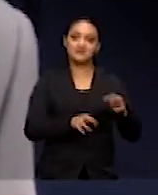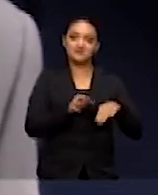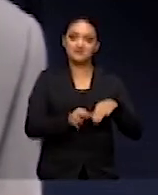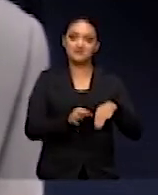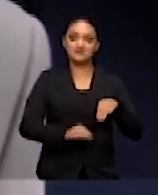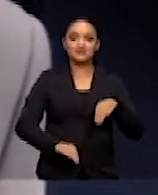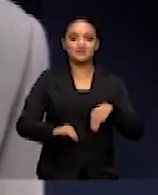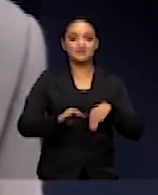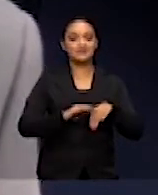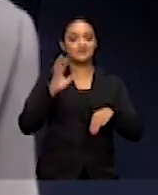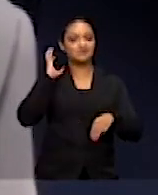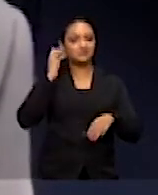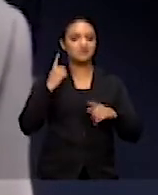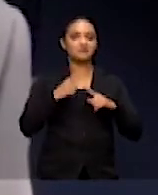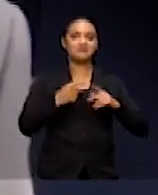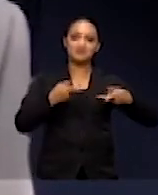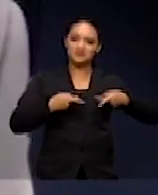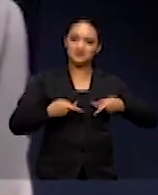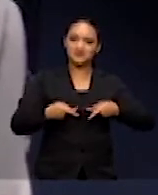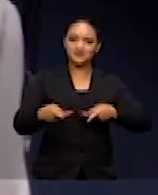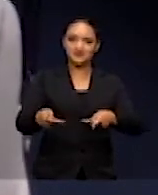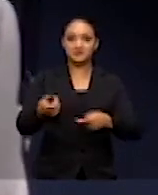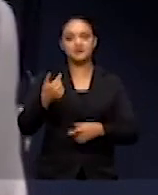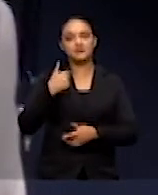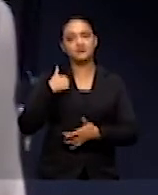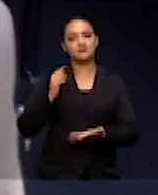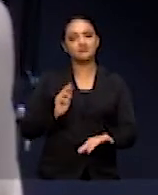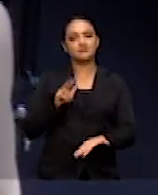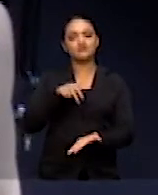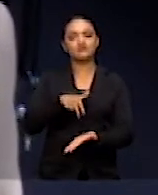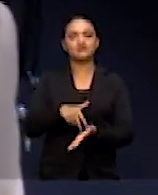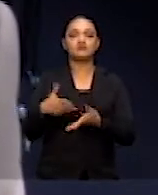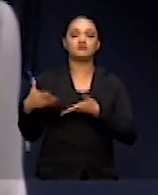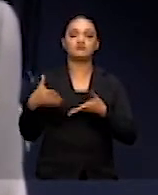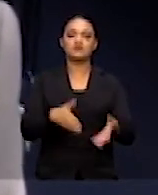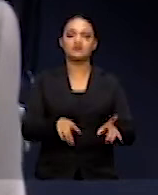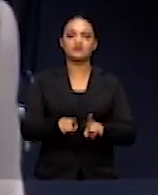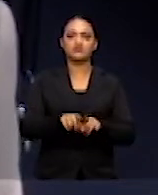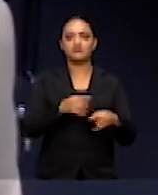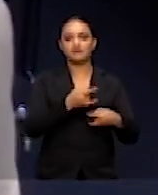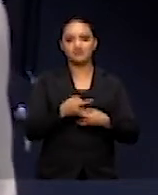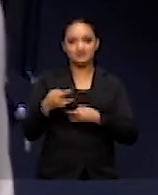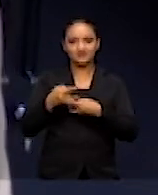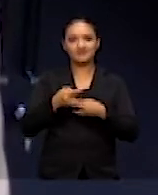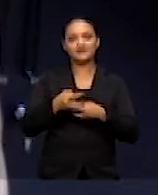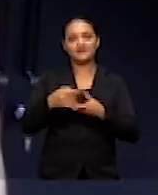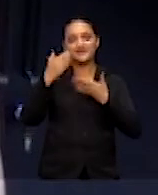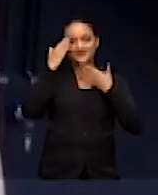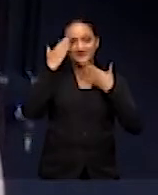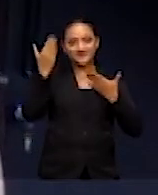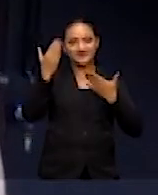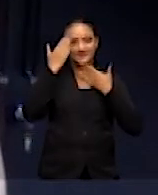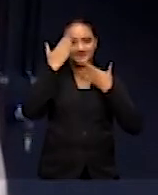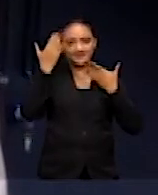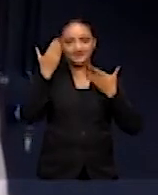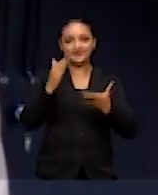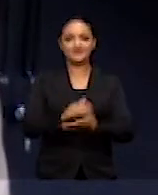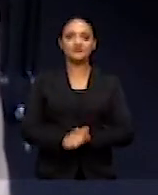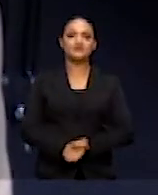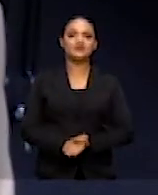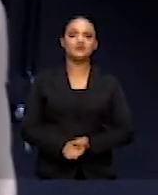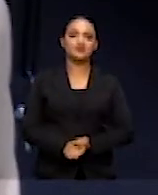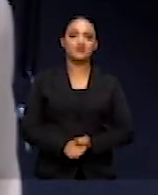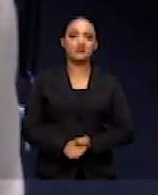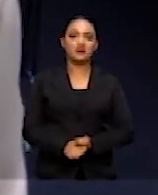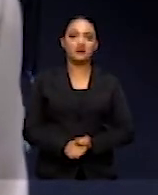o honroso convite para este advogado-geral compor a mesa virtual. Muito, muito, muito obrigado. A minha